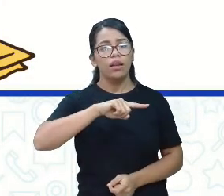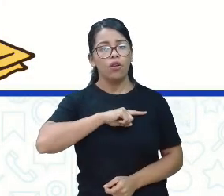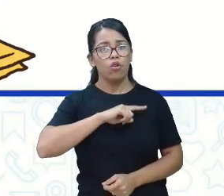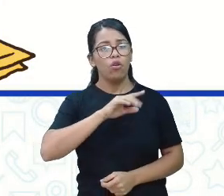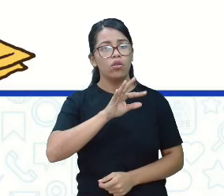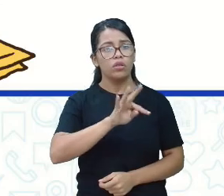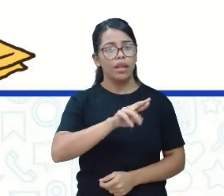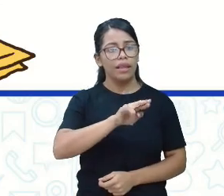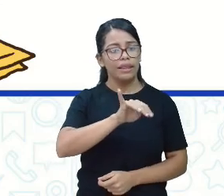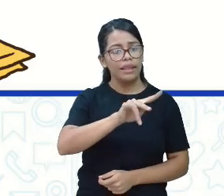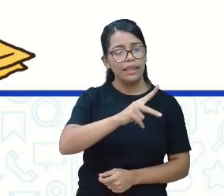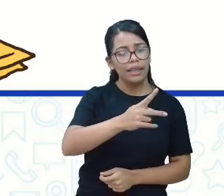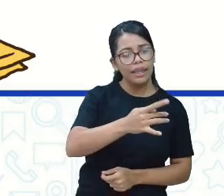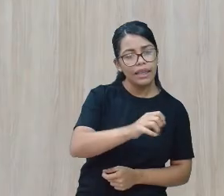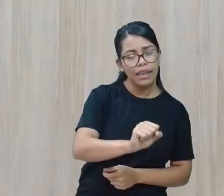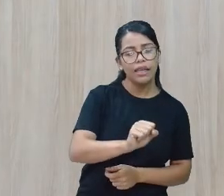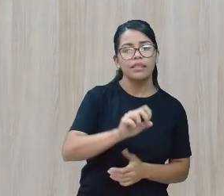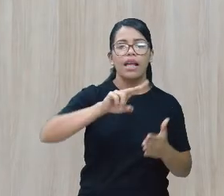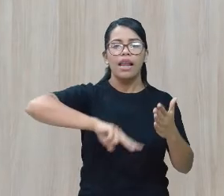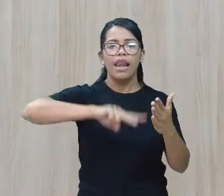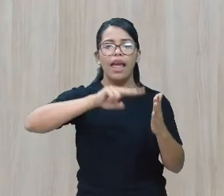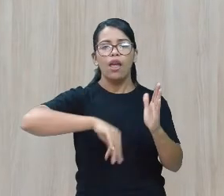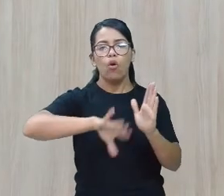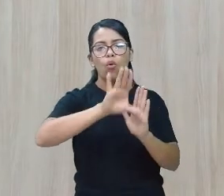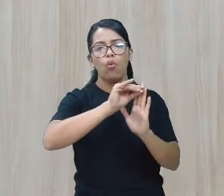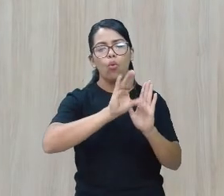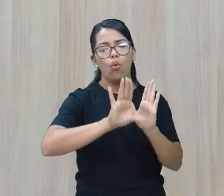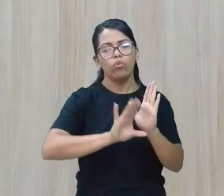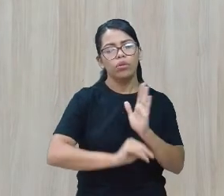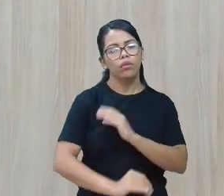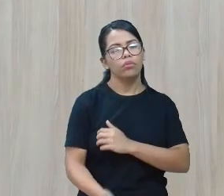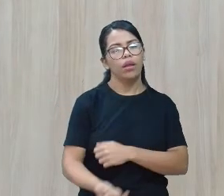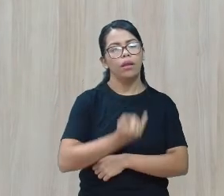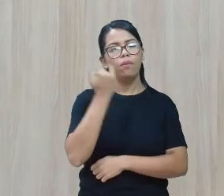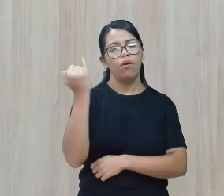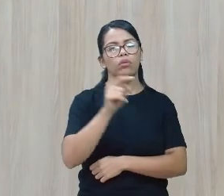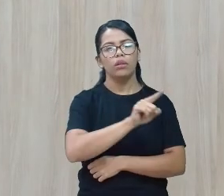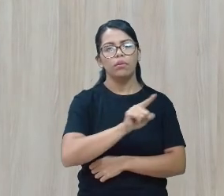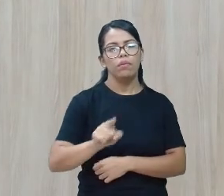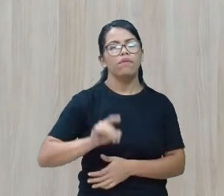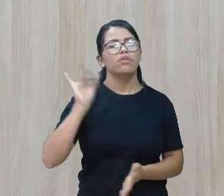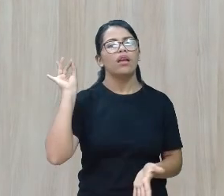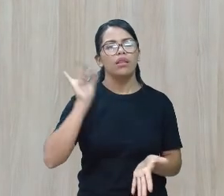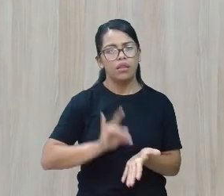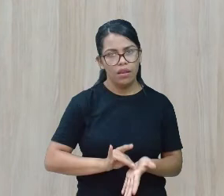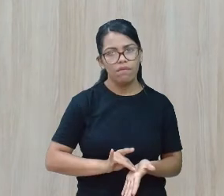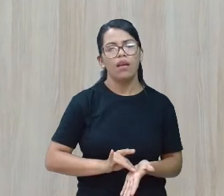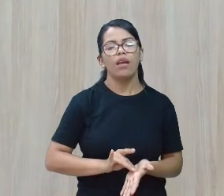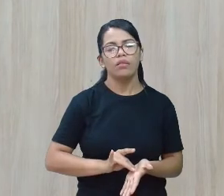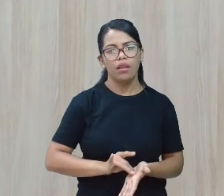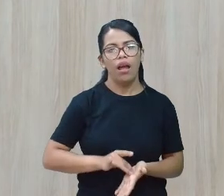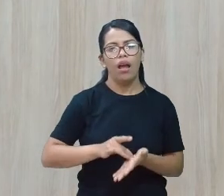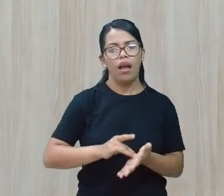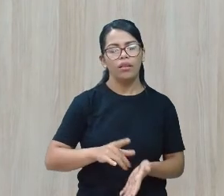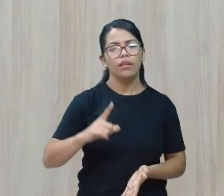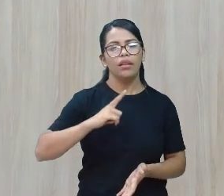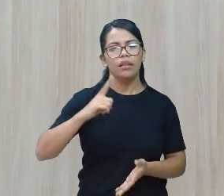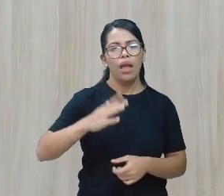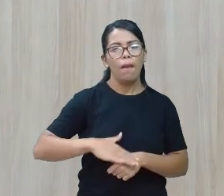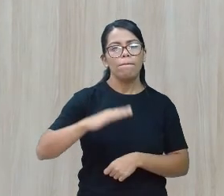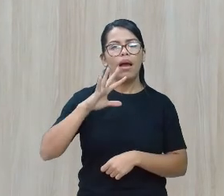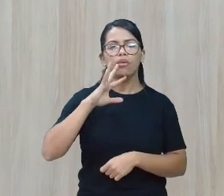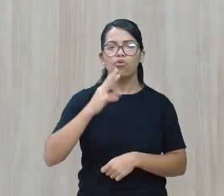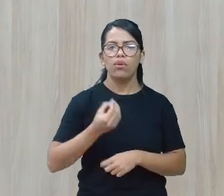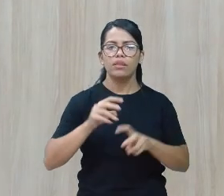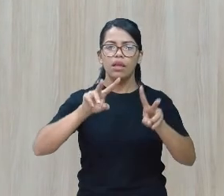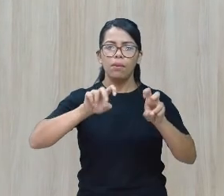trilhas aí que vocês têm. Leiam o conteúdo, que é muito importante para que vocês possam realmente adquirir mais conhecimento dessa